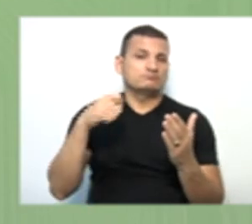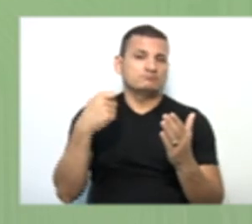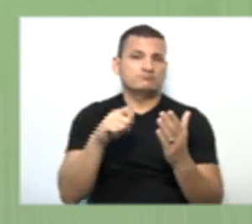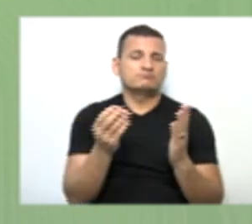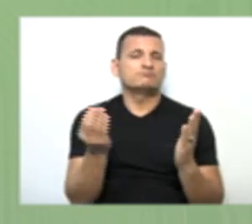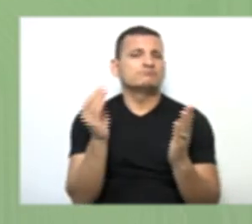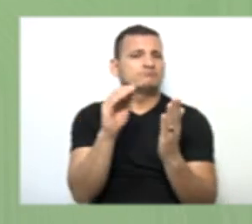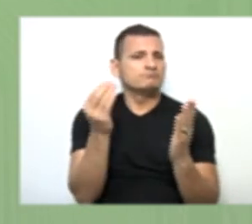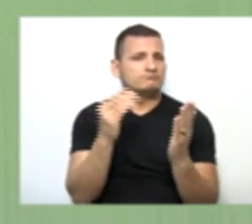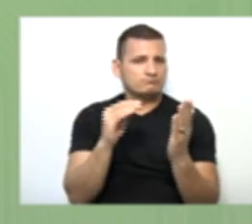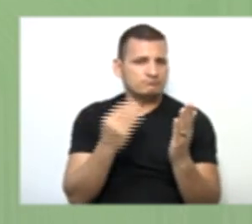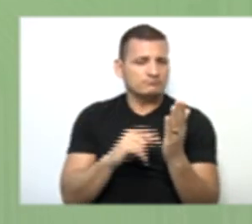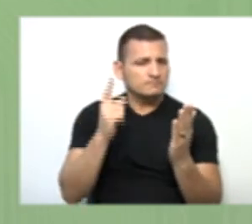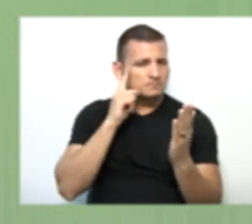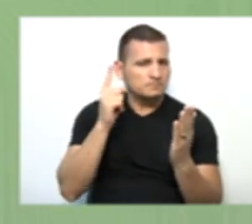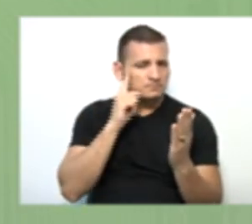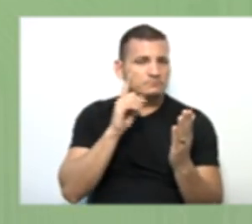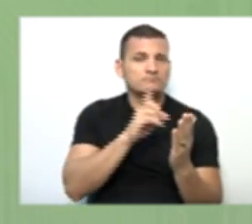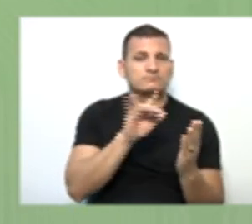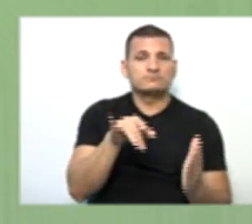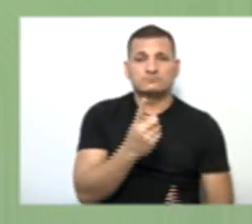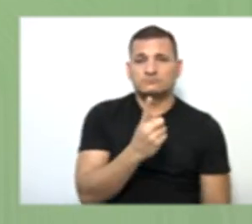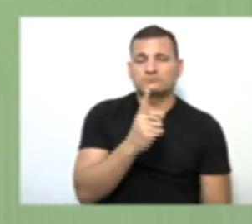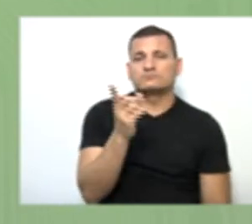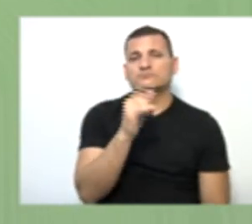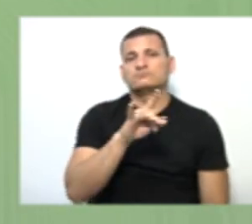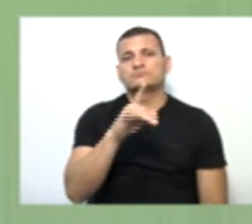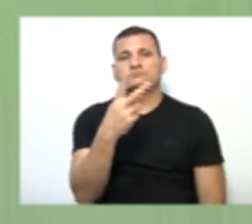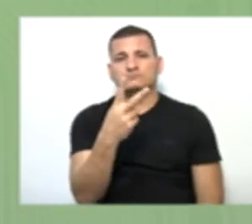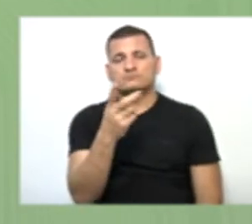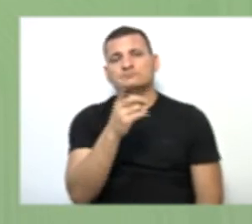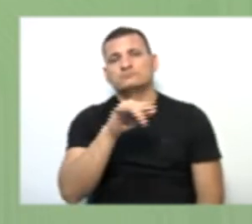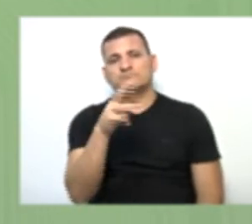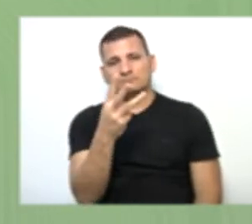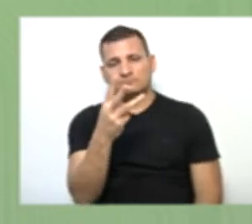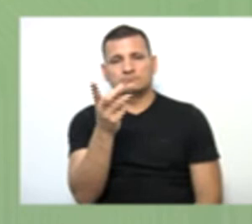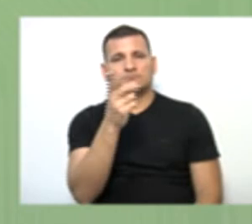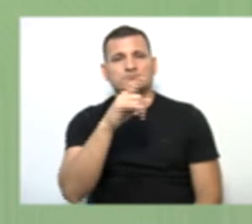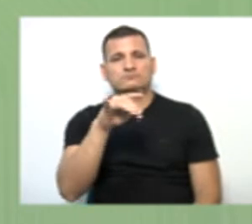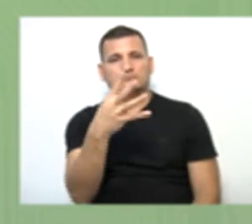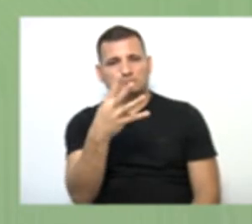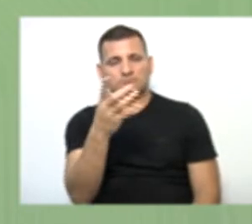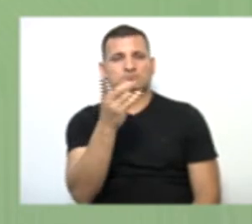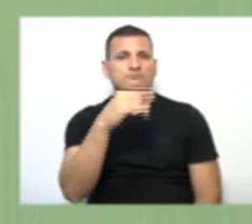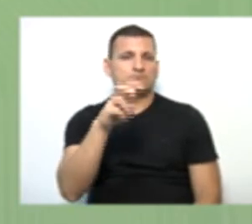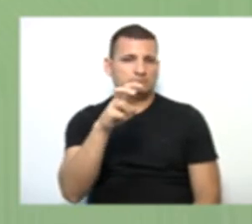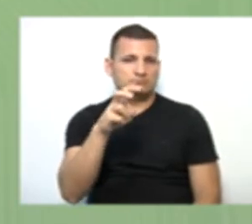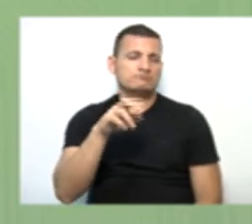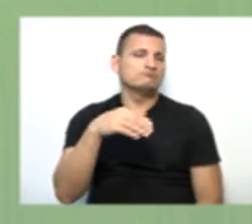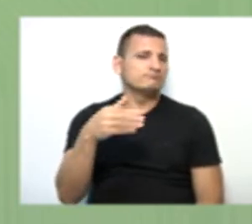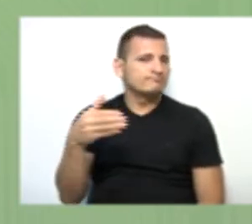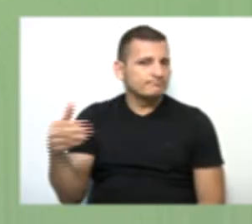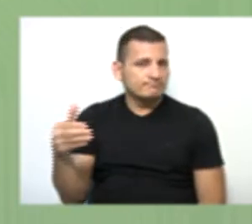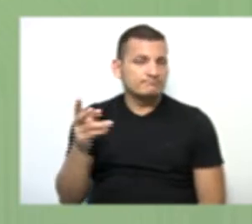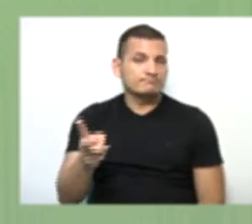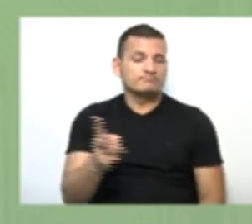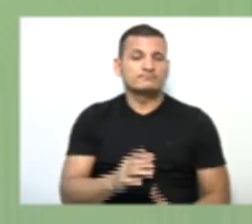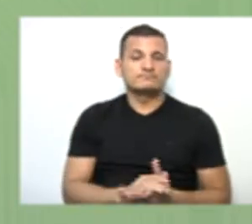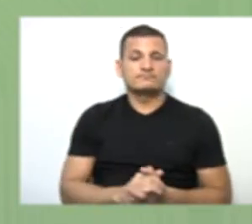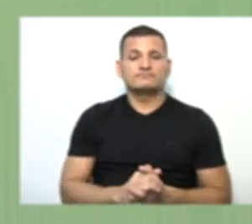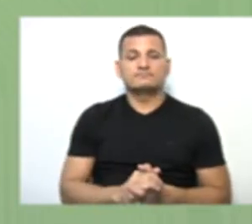lançados diariamente, dia 1º, dia 2, dia 3, dia 4, dia 5. Toda vez